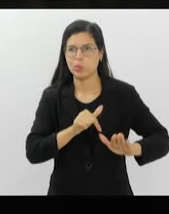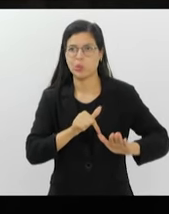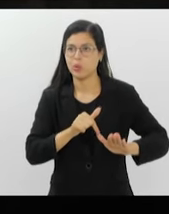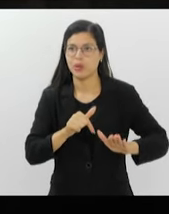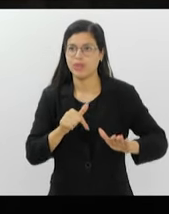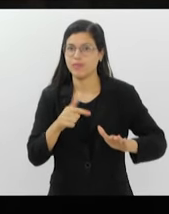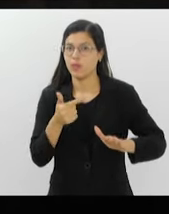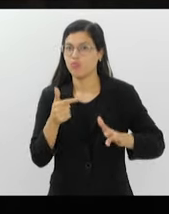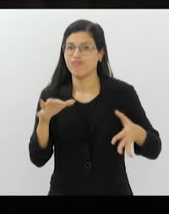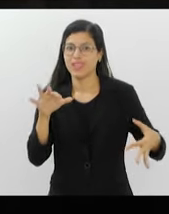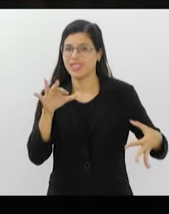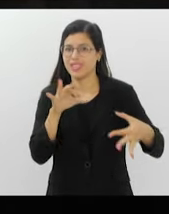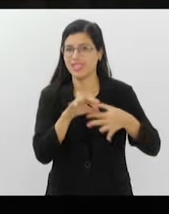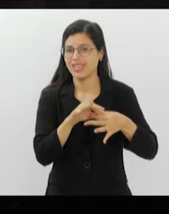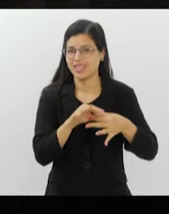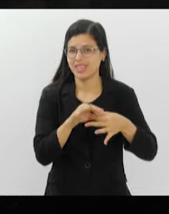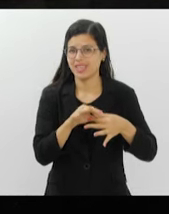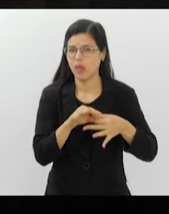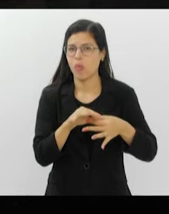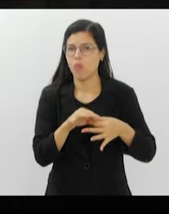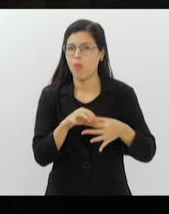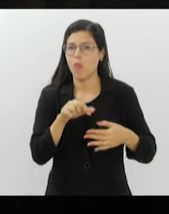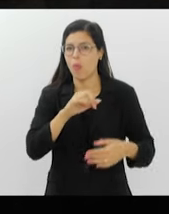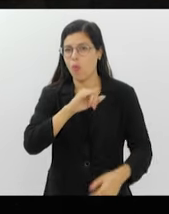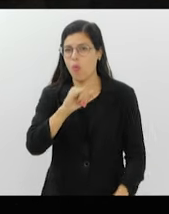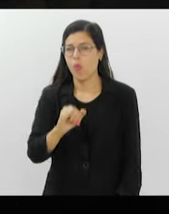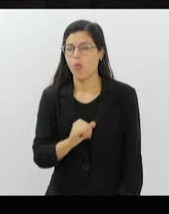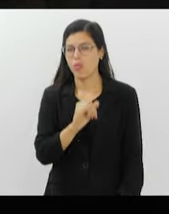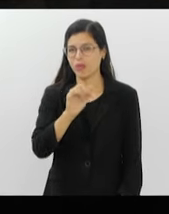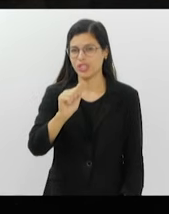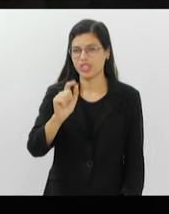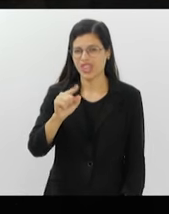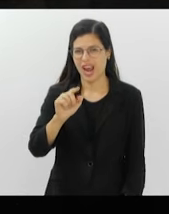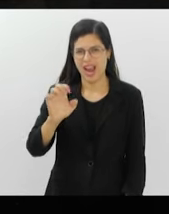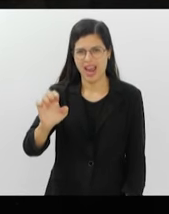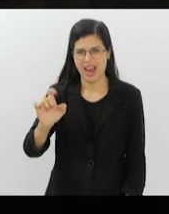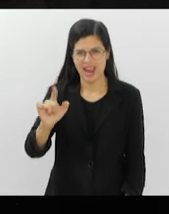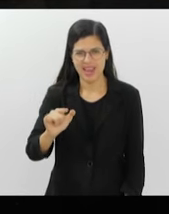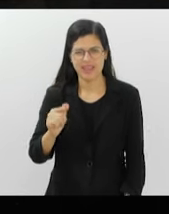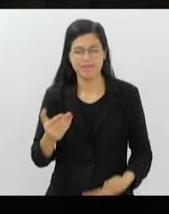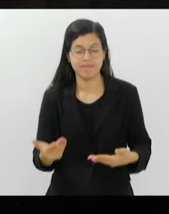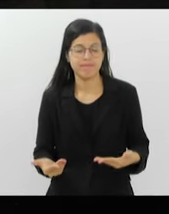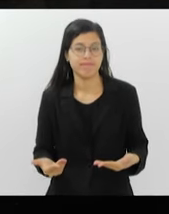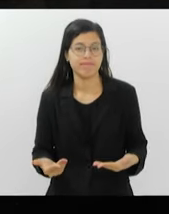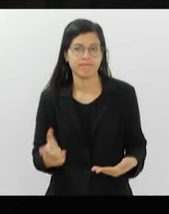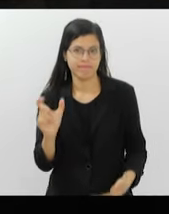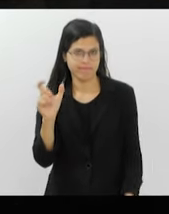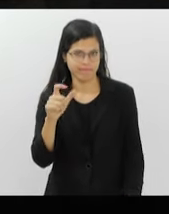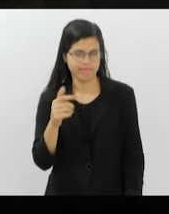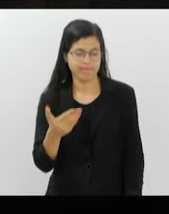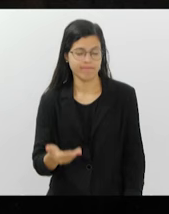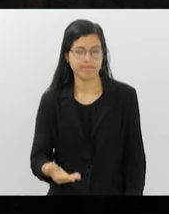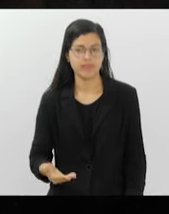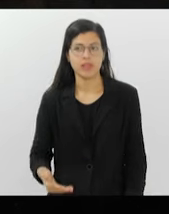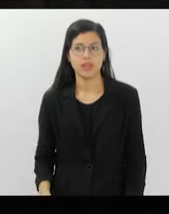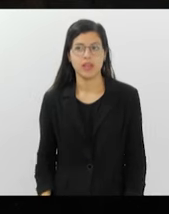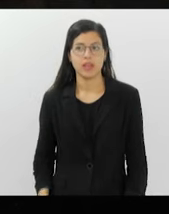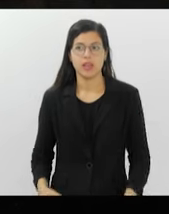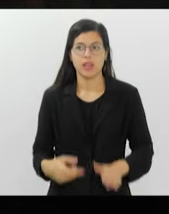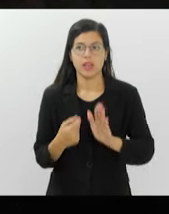Como já é então às vezes uma matéria como essa que tem um